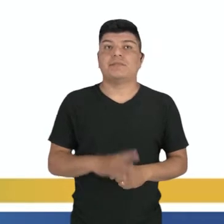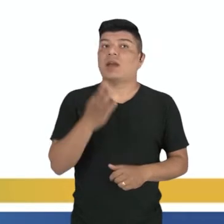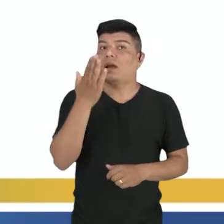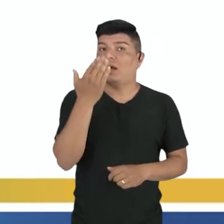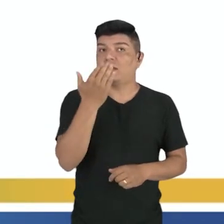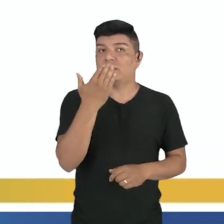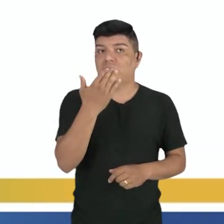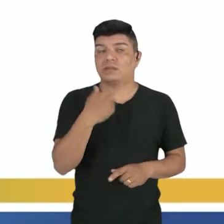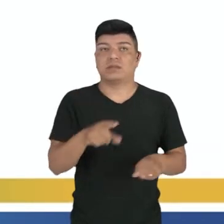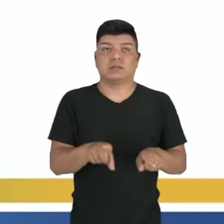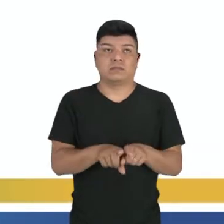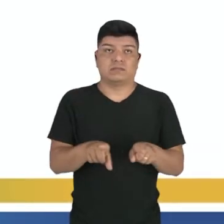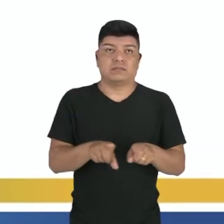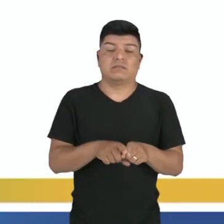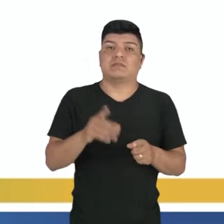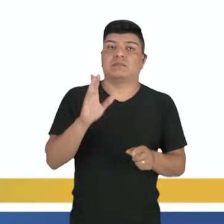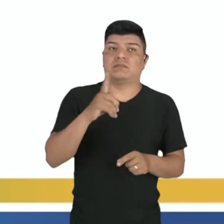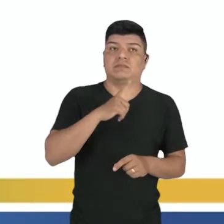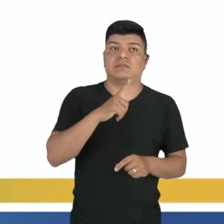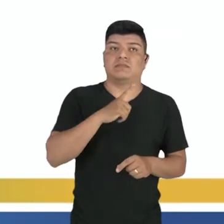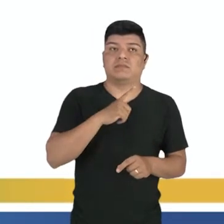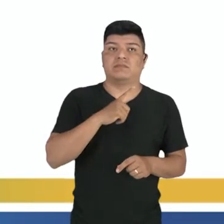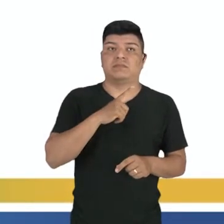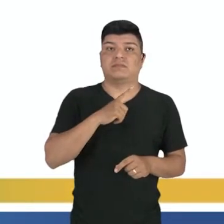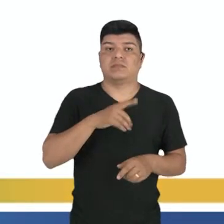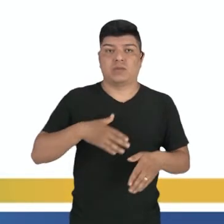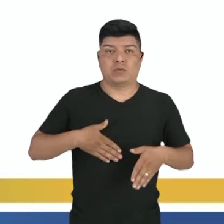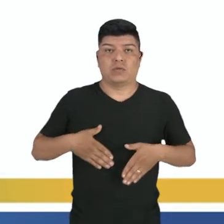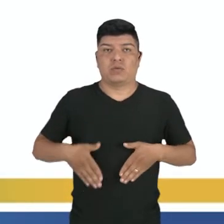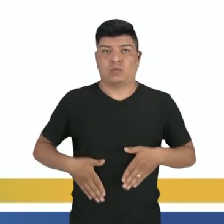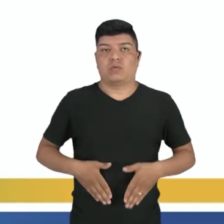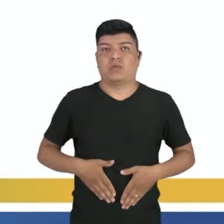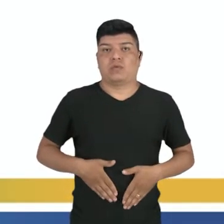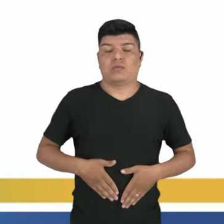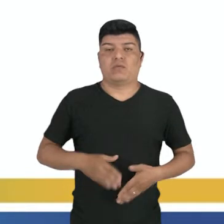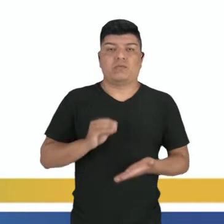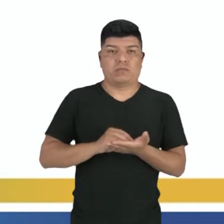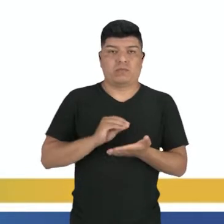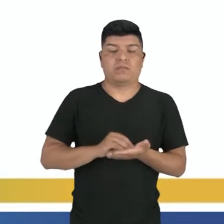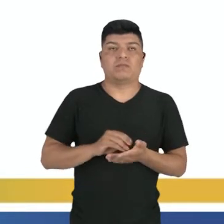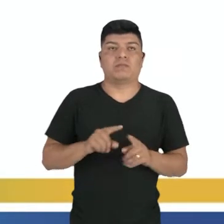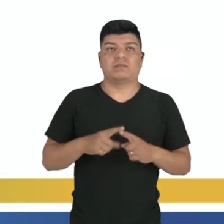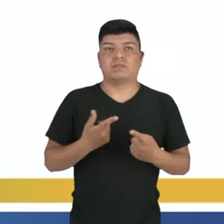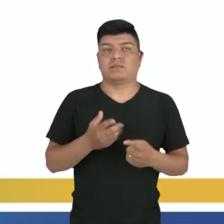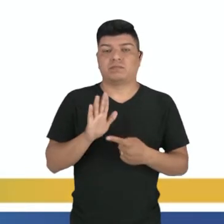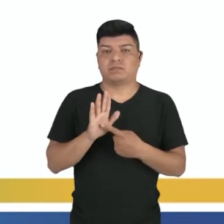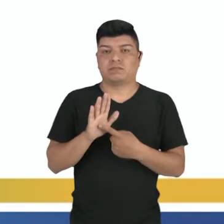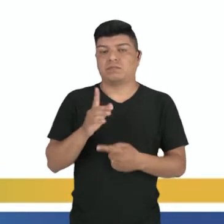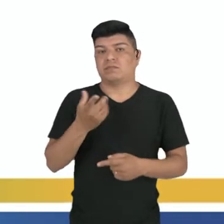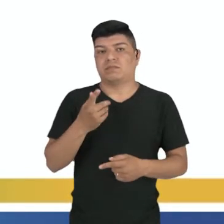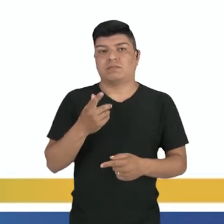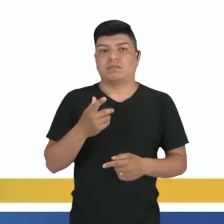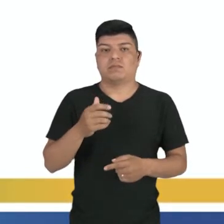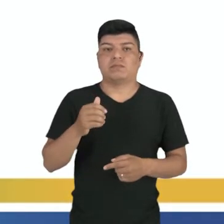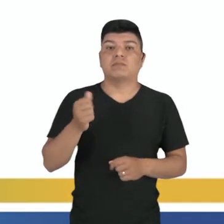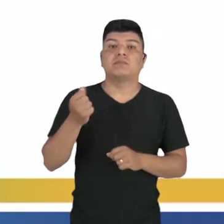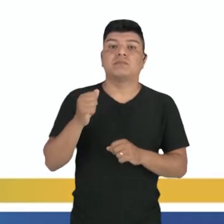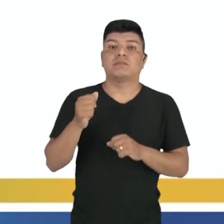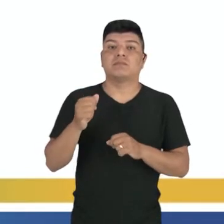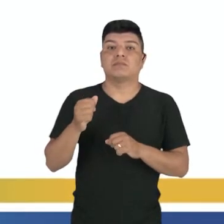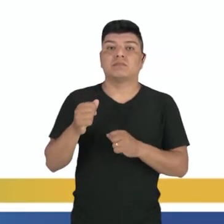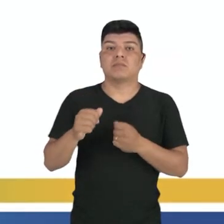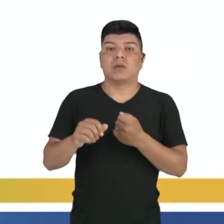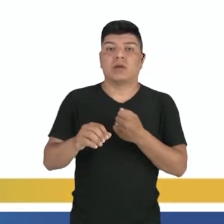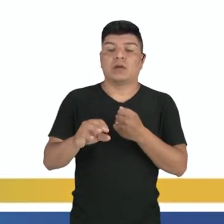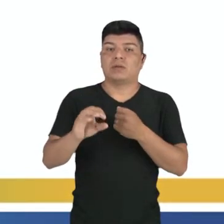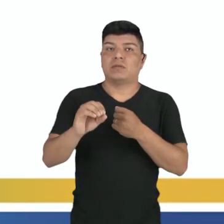sua alimentação, eles já vão ter um sistema digestório incompleto, não apresenta ânus. O sistema